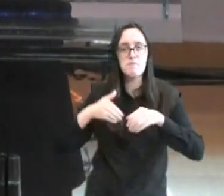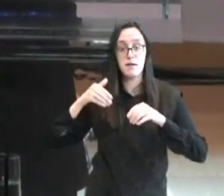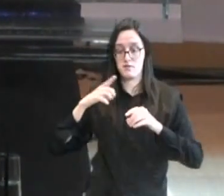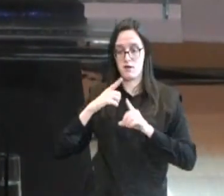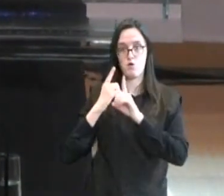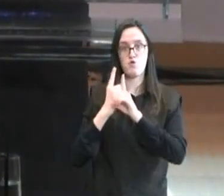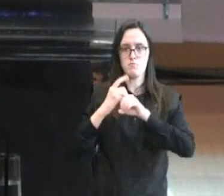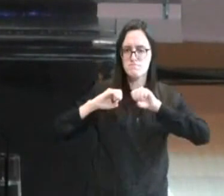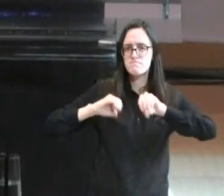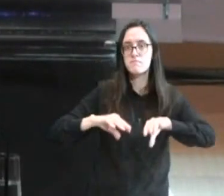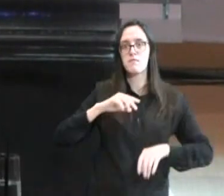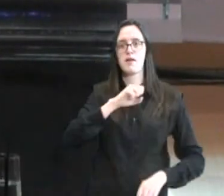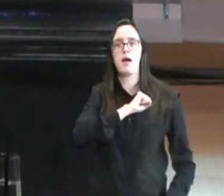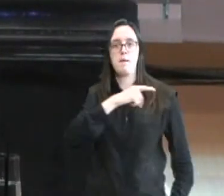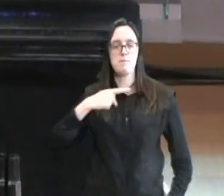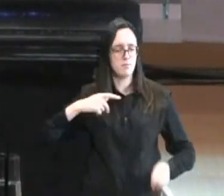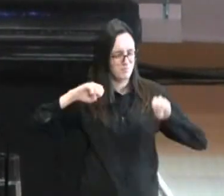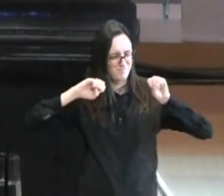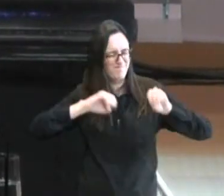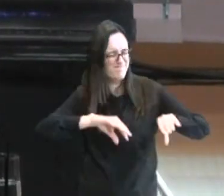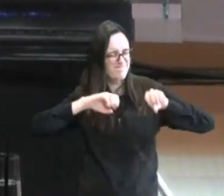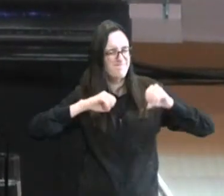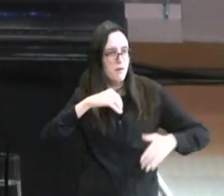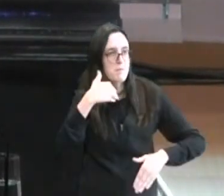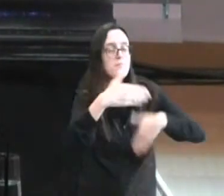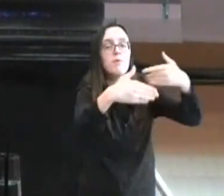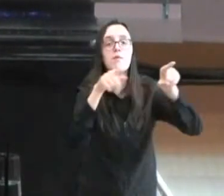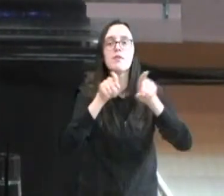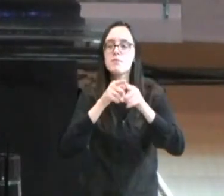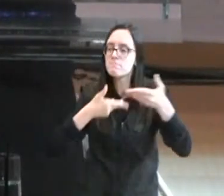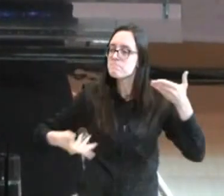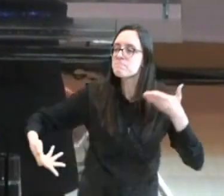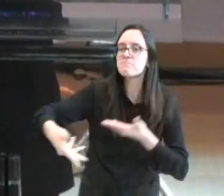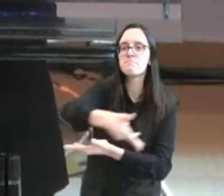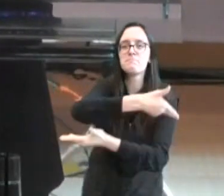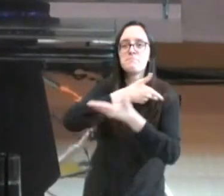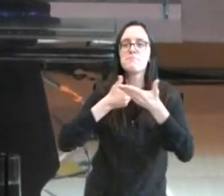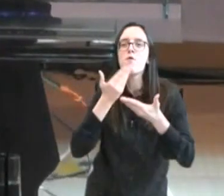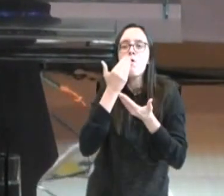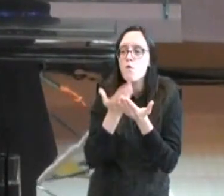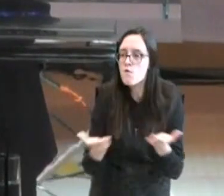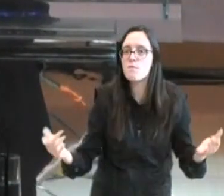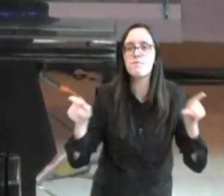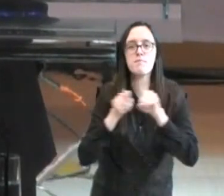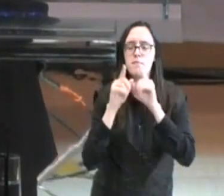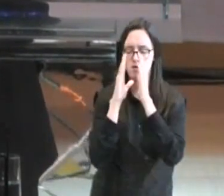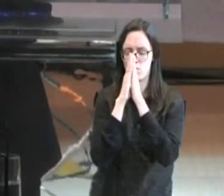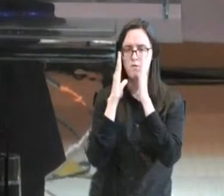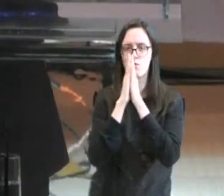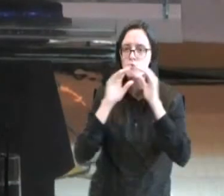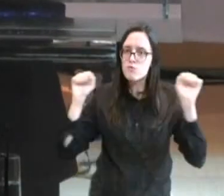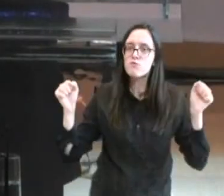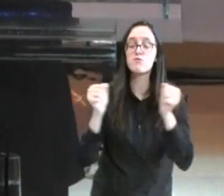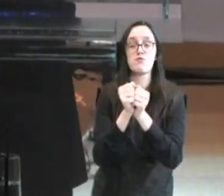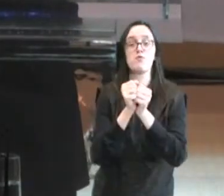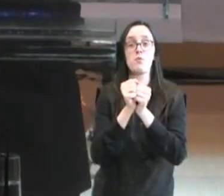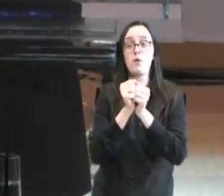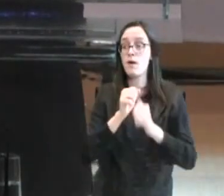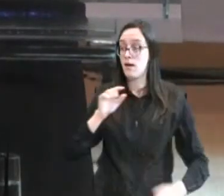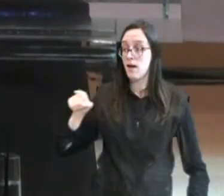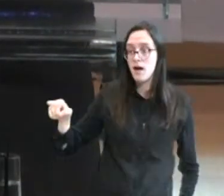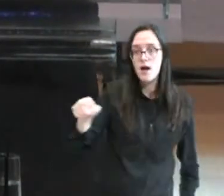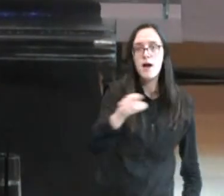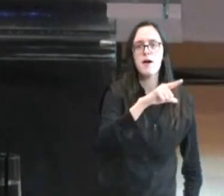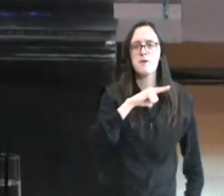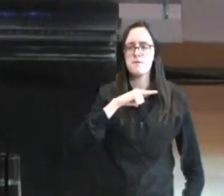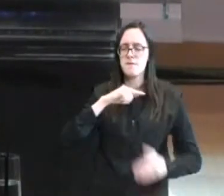apóstolos, e na comunhão, e no partir do pão, e nas orações. E em toda a alma havia